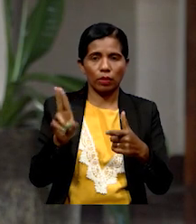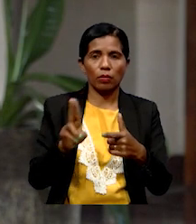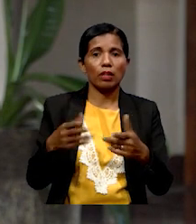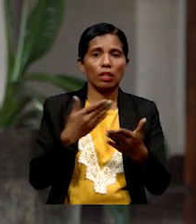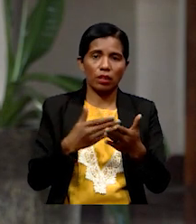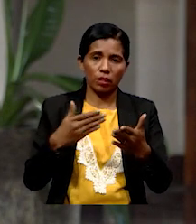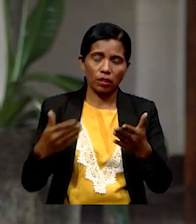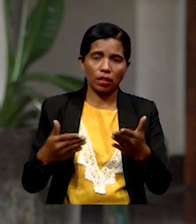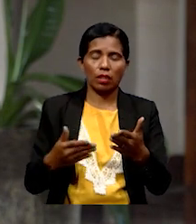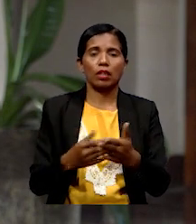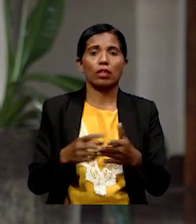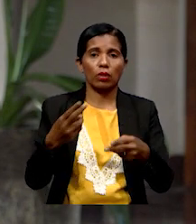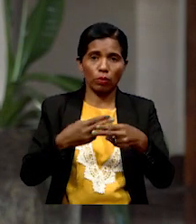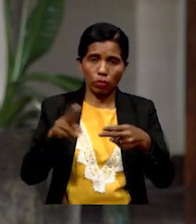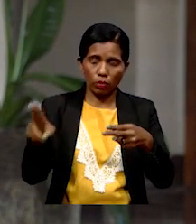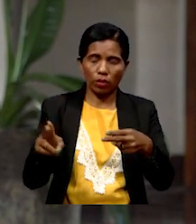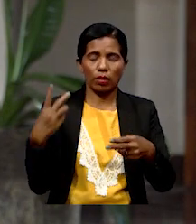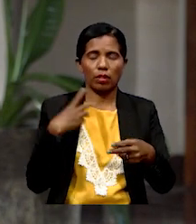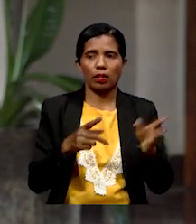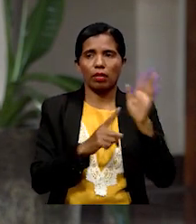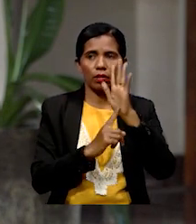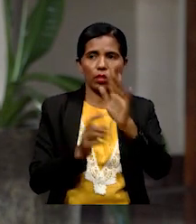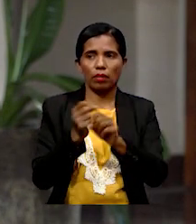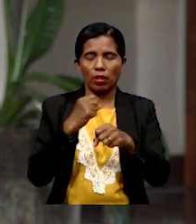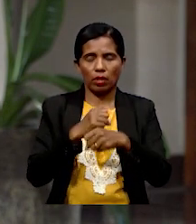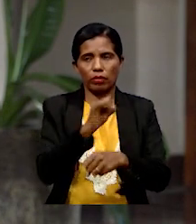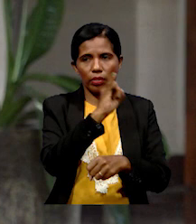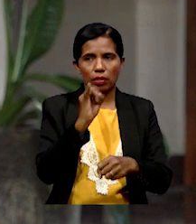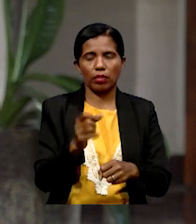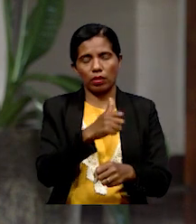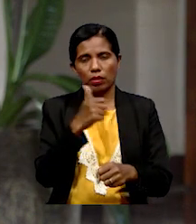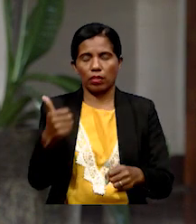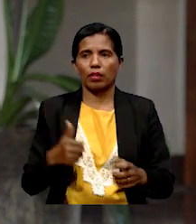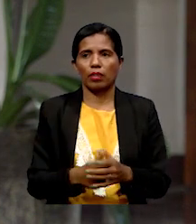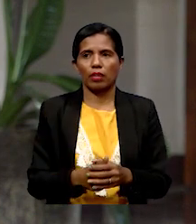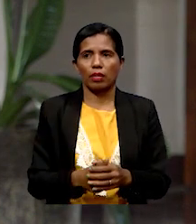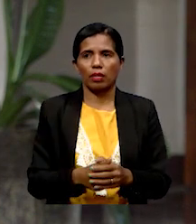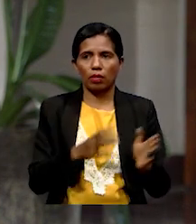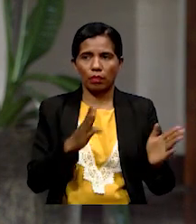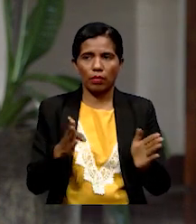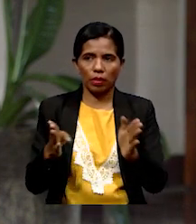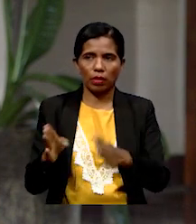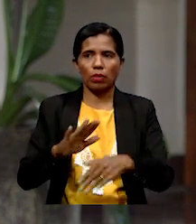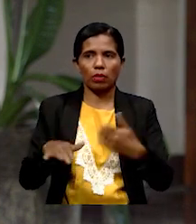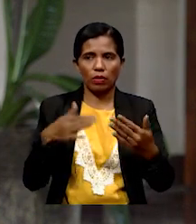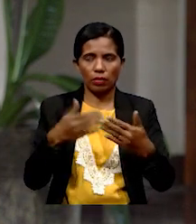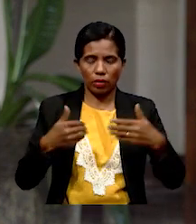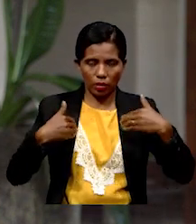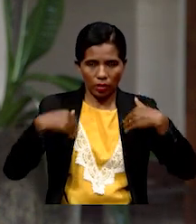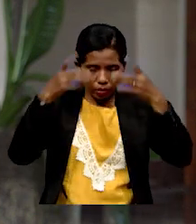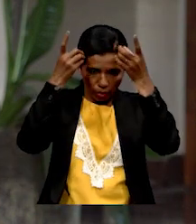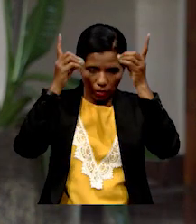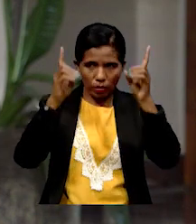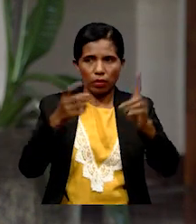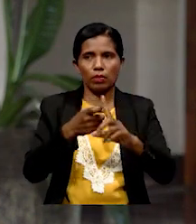me apresenta a primeira introdutória agora ia fazer investigação no Recelo que nem mais o sumário processo sumário maioria e é uma decisão que o